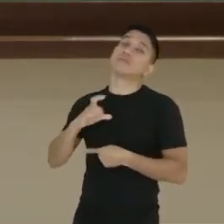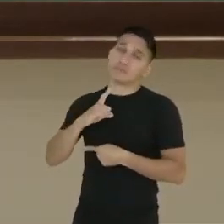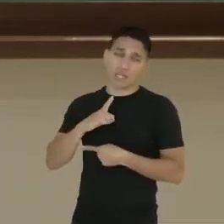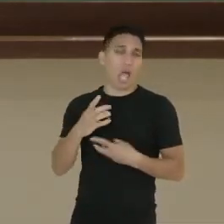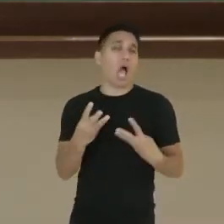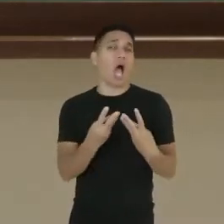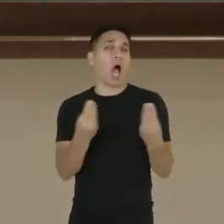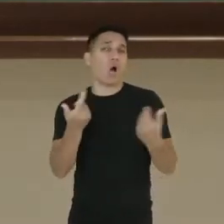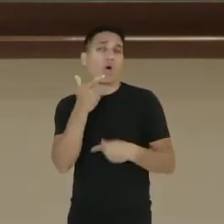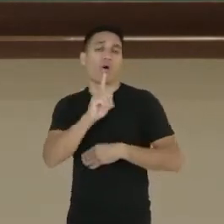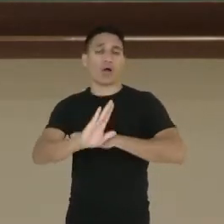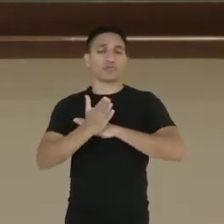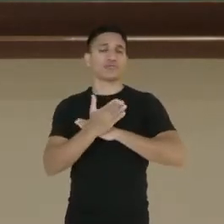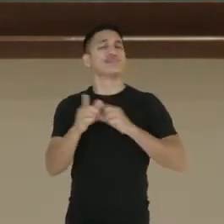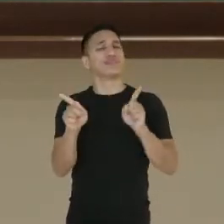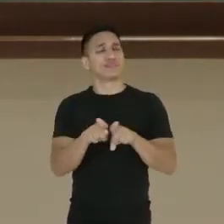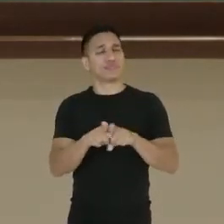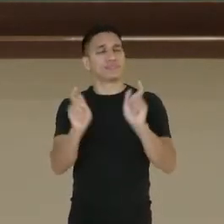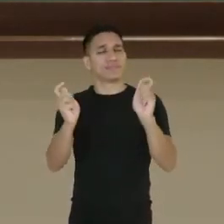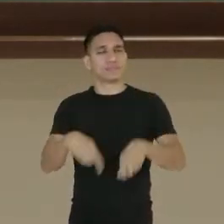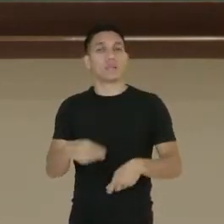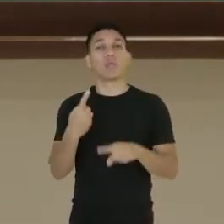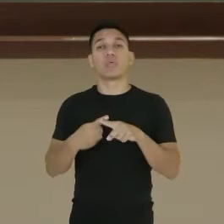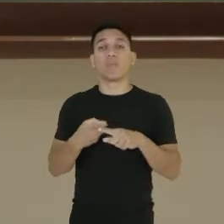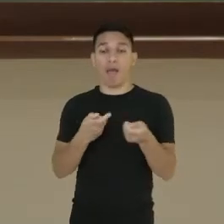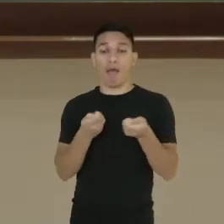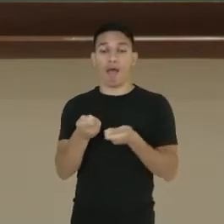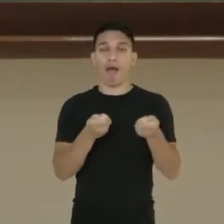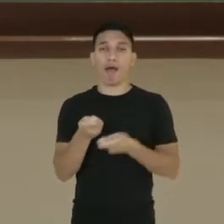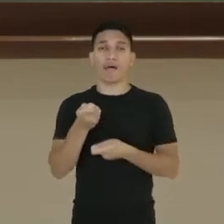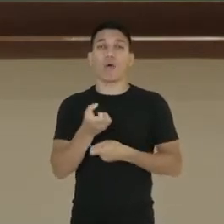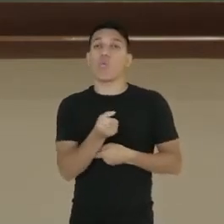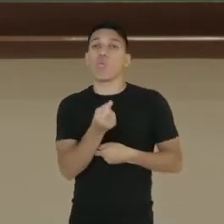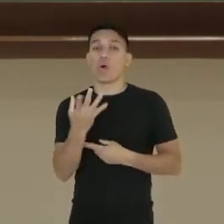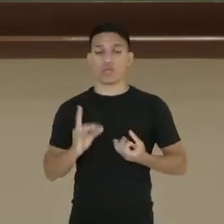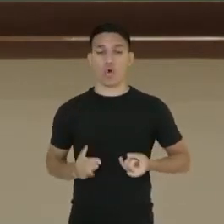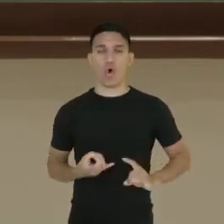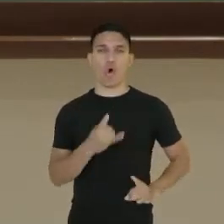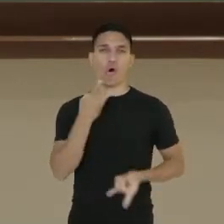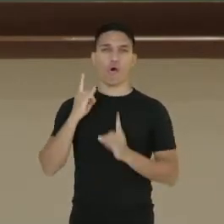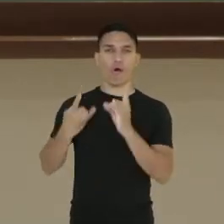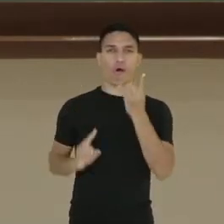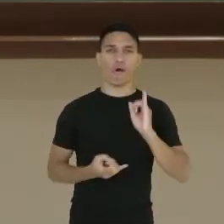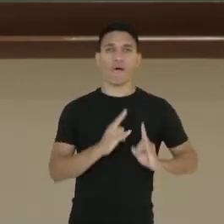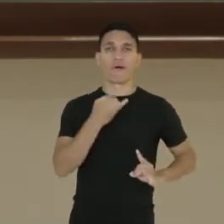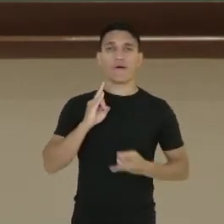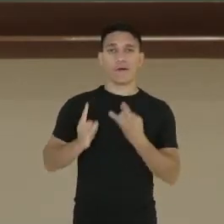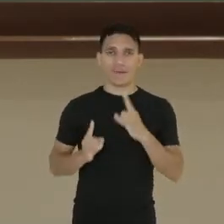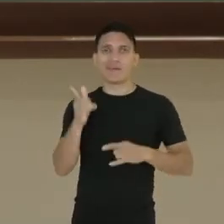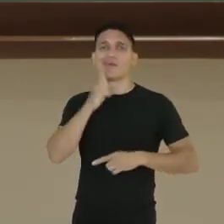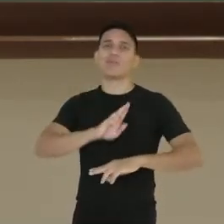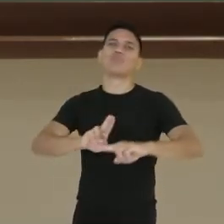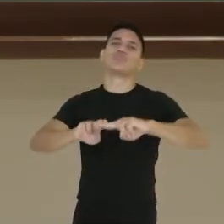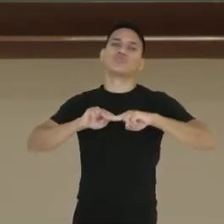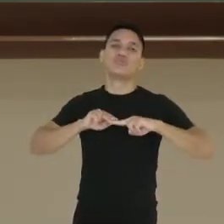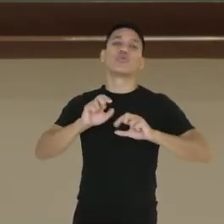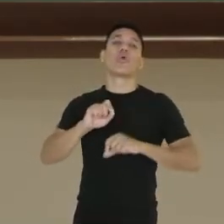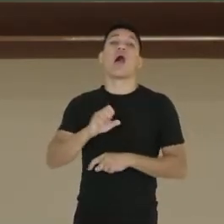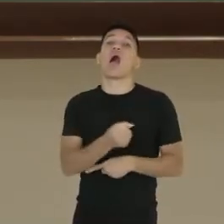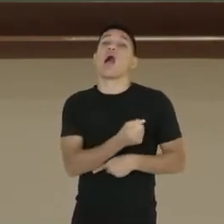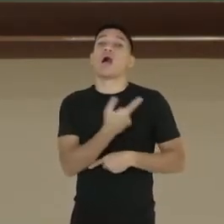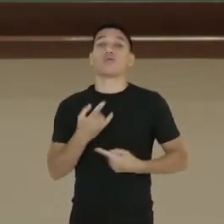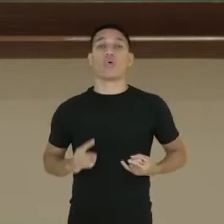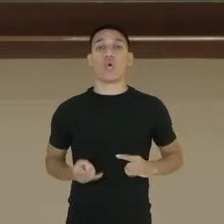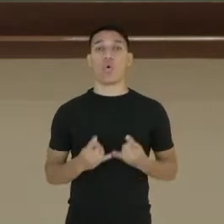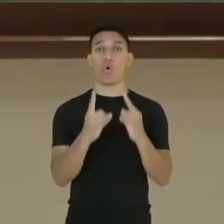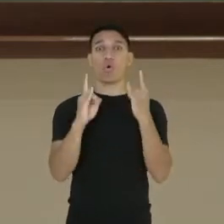que faz bem à acne, porque ele regula as quantidades dos hormônios, né? E isso faz com que, e às vezes muitos hormônios